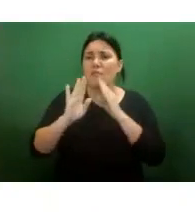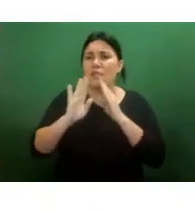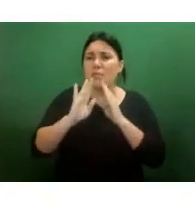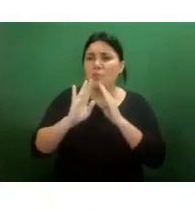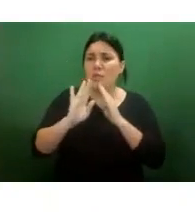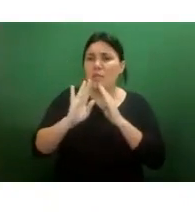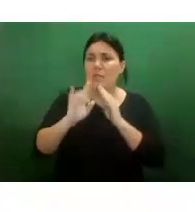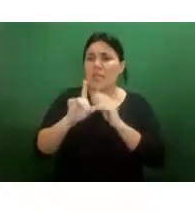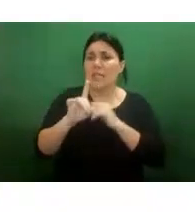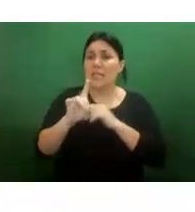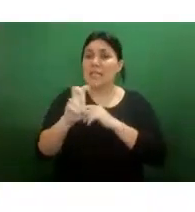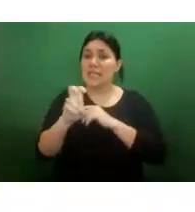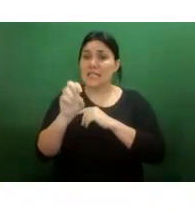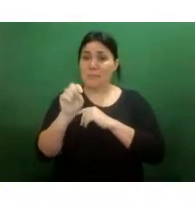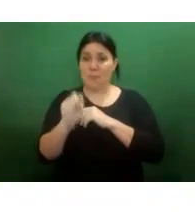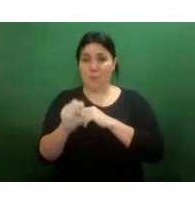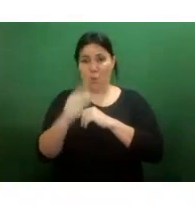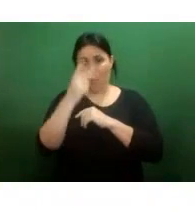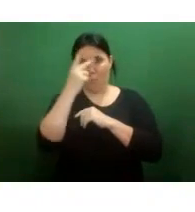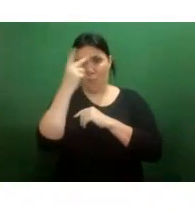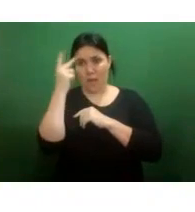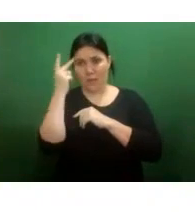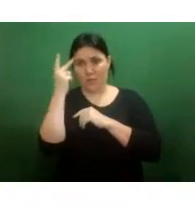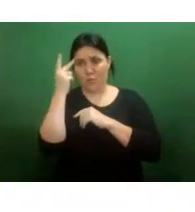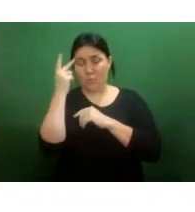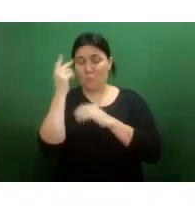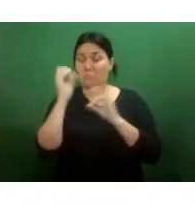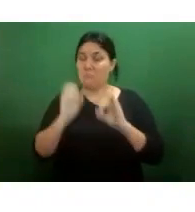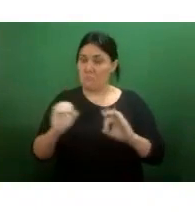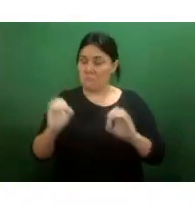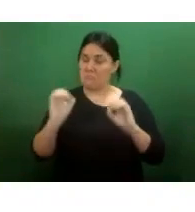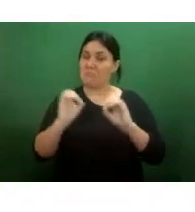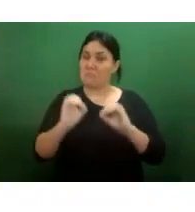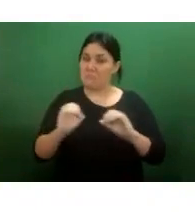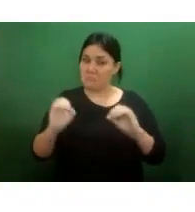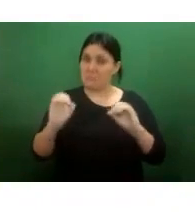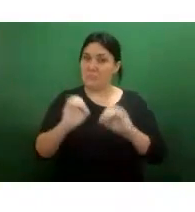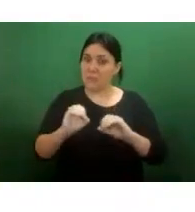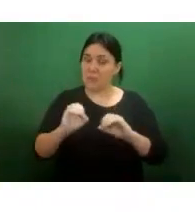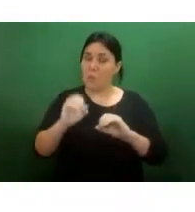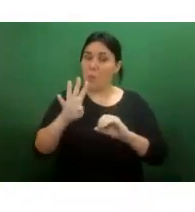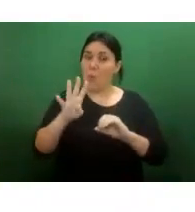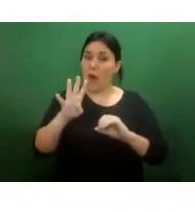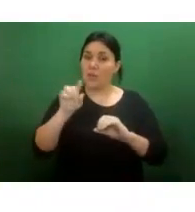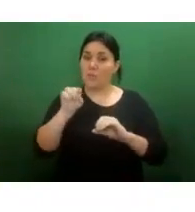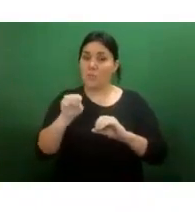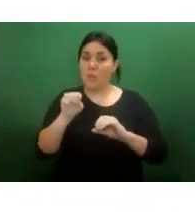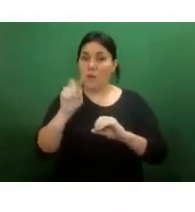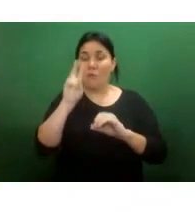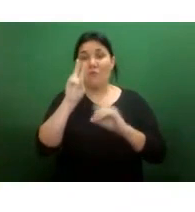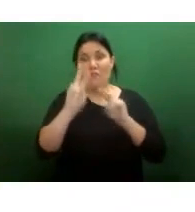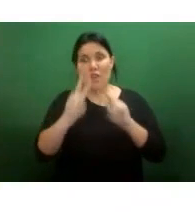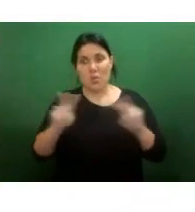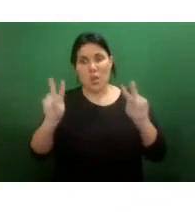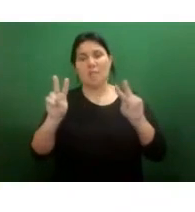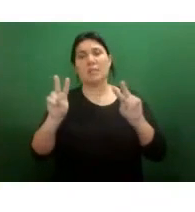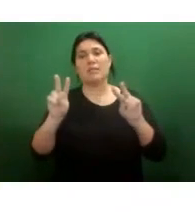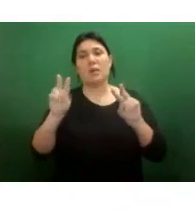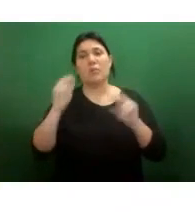de 15 mil pessoas. Olha que fantástico, né? Com 4 mil visualizações,